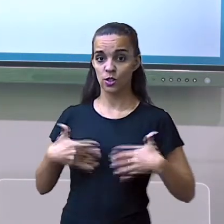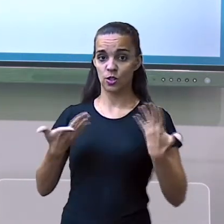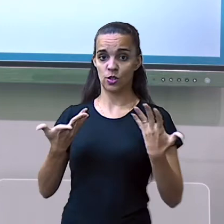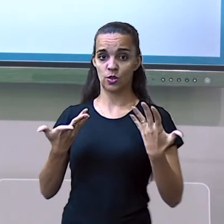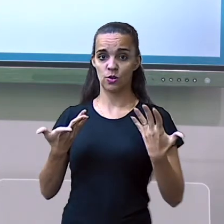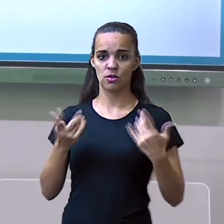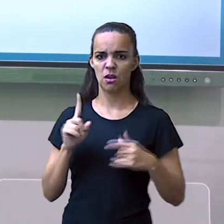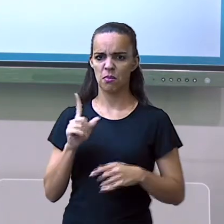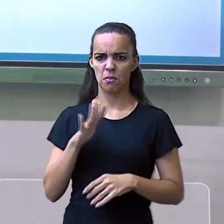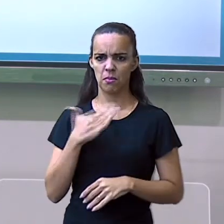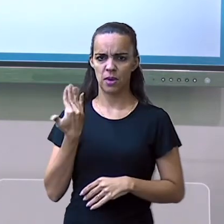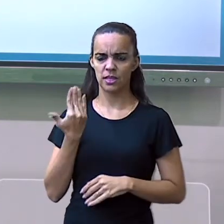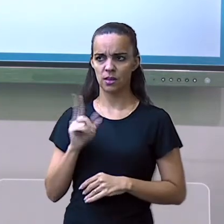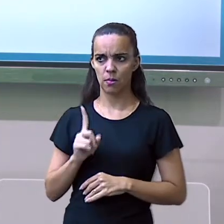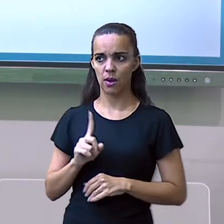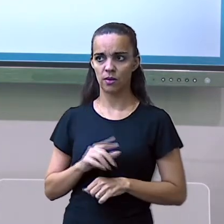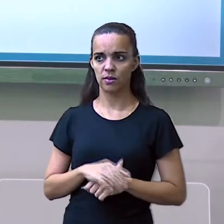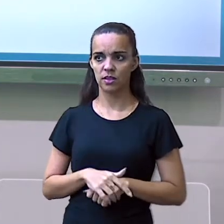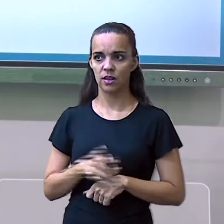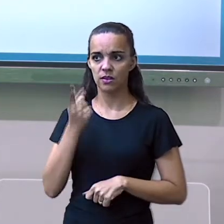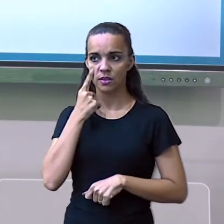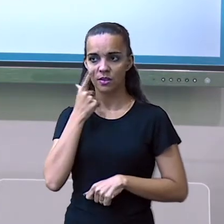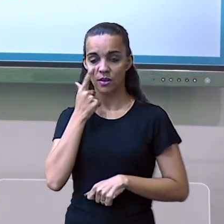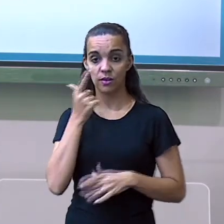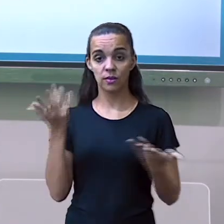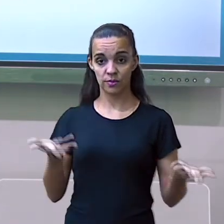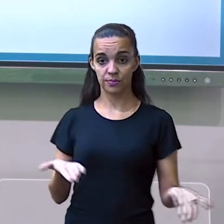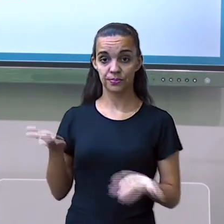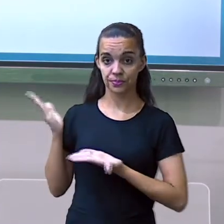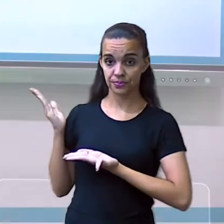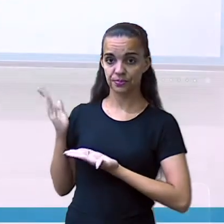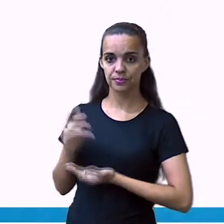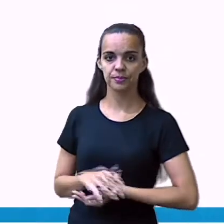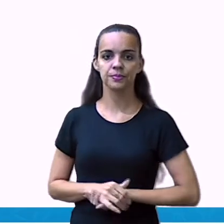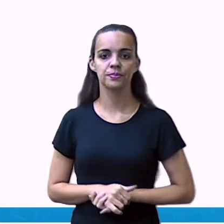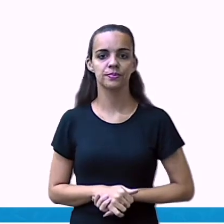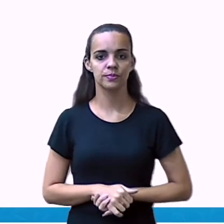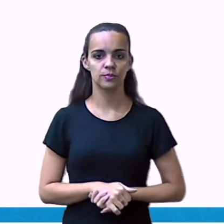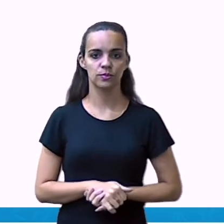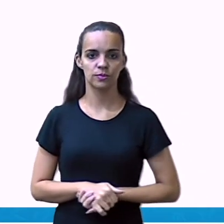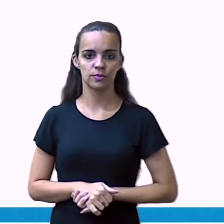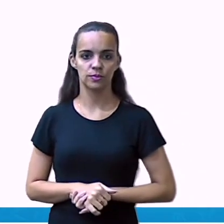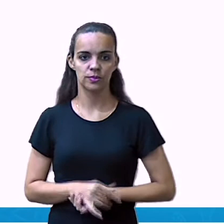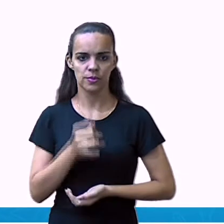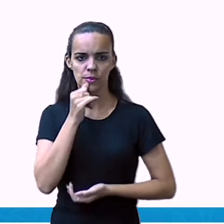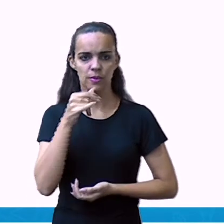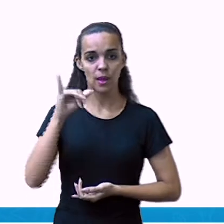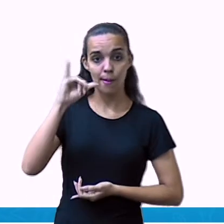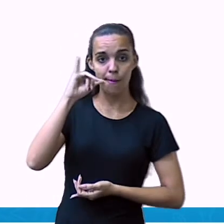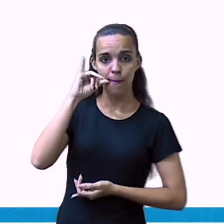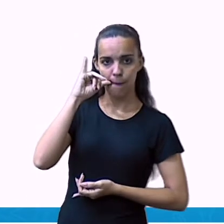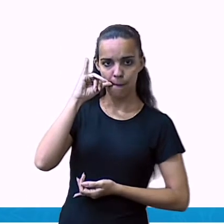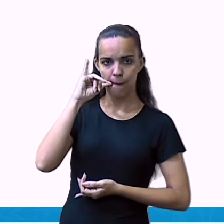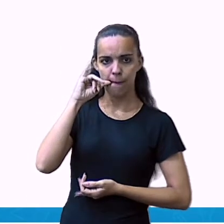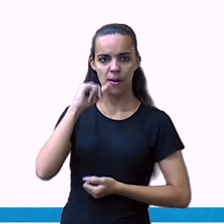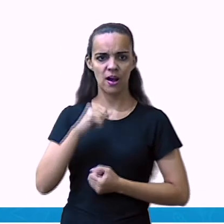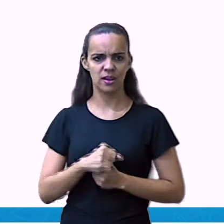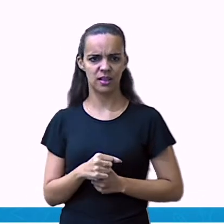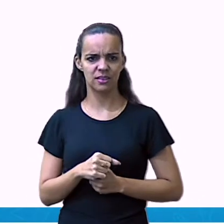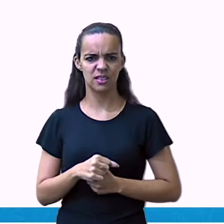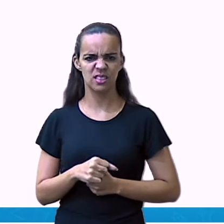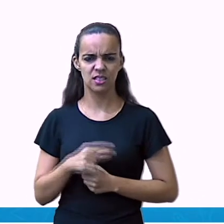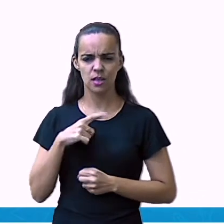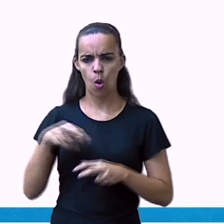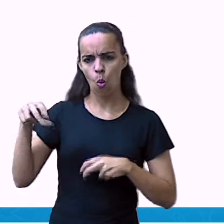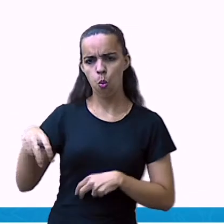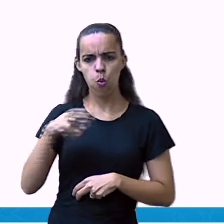não mata, né? Vamos confirmar lá no texto? Saci pererê saracoteia na